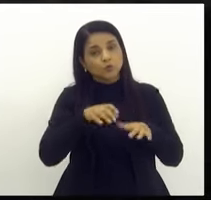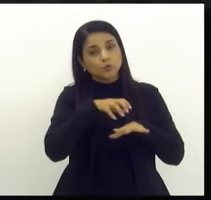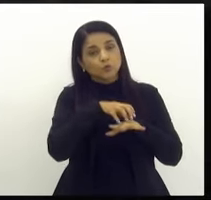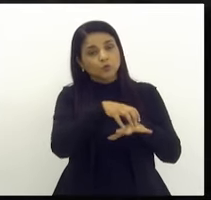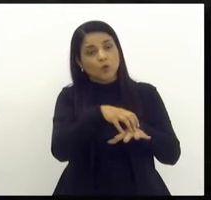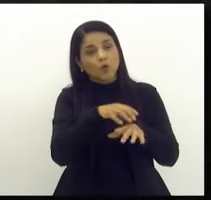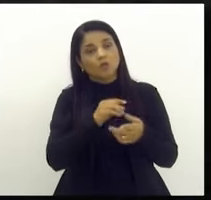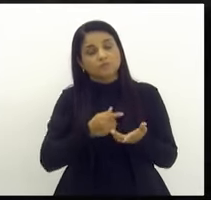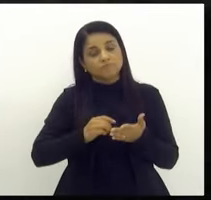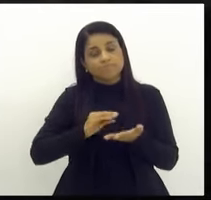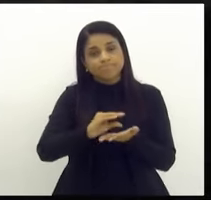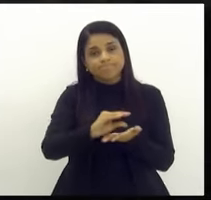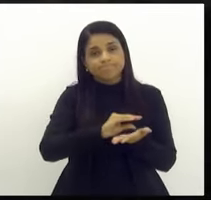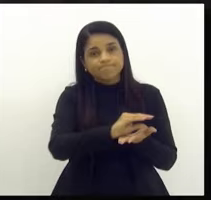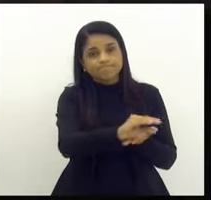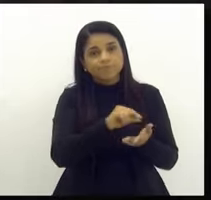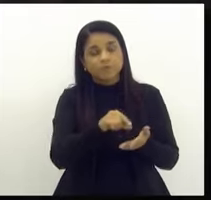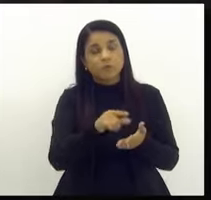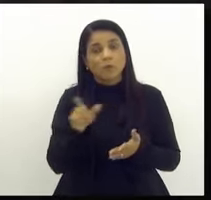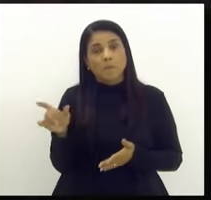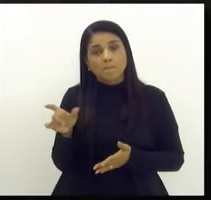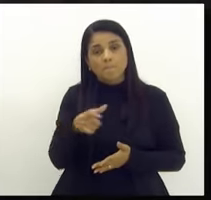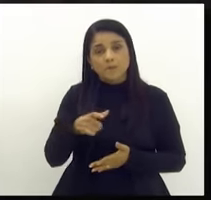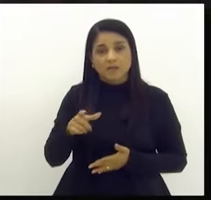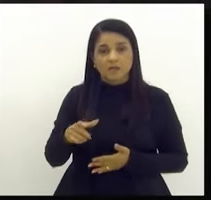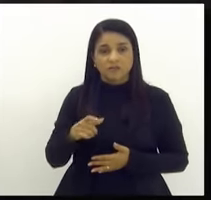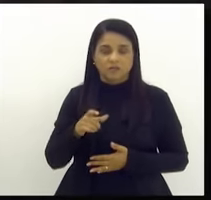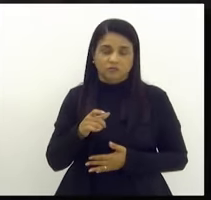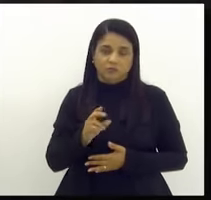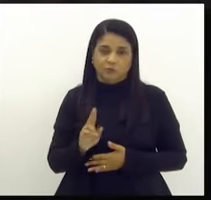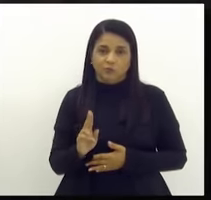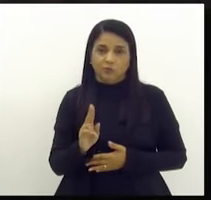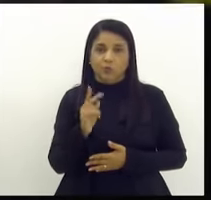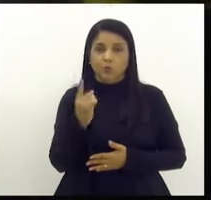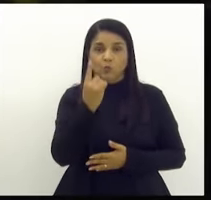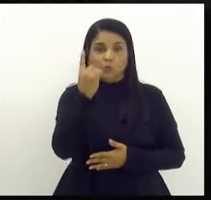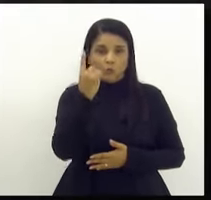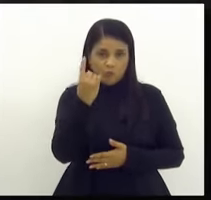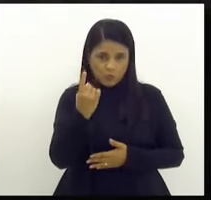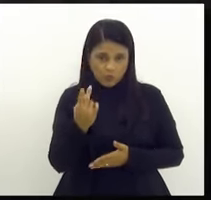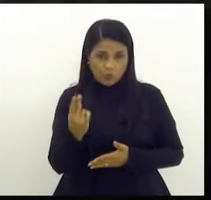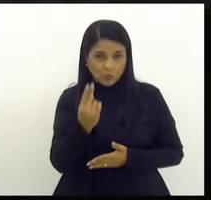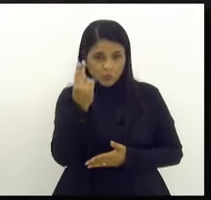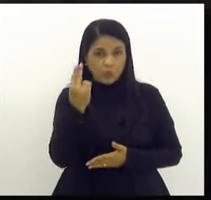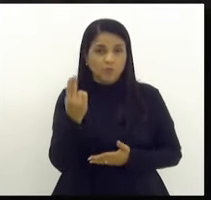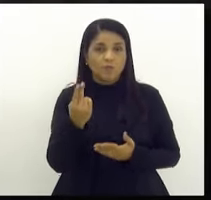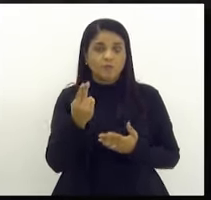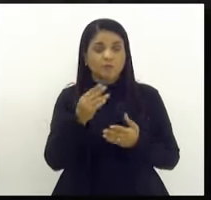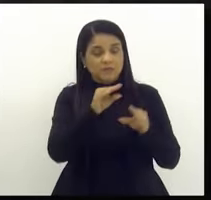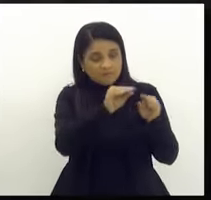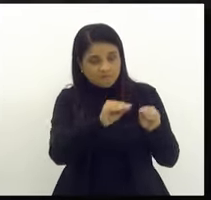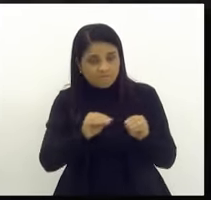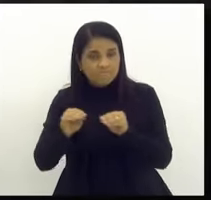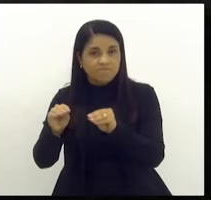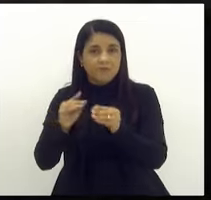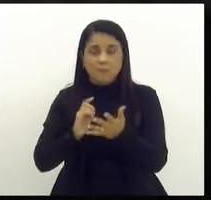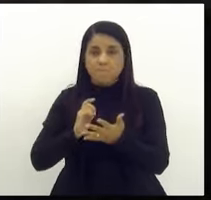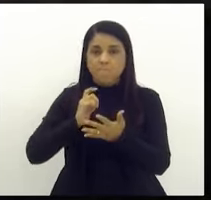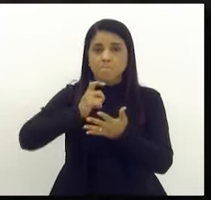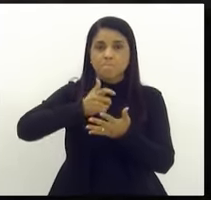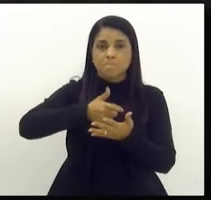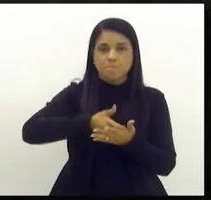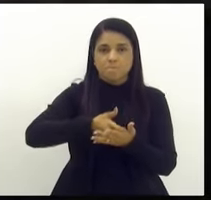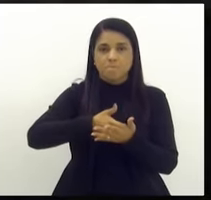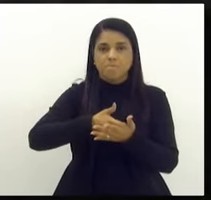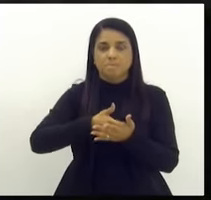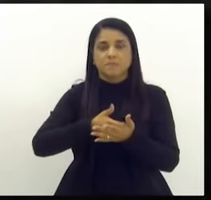e custear a aquisição do bilhete único por exemplo acompanhamento e transferência de seus recursos para pagamentos